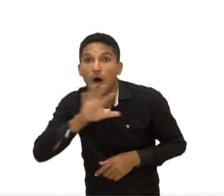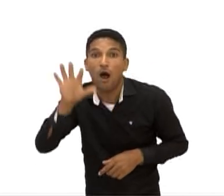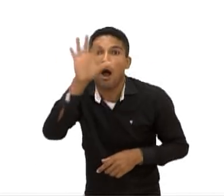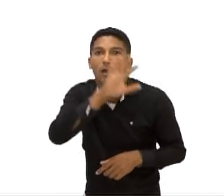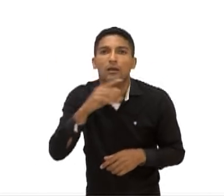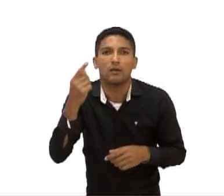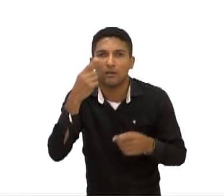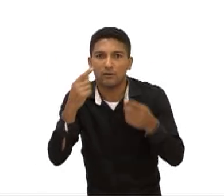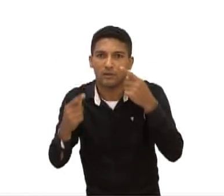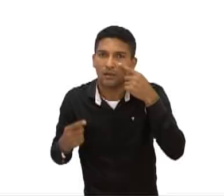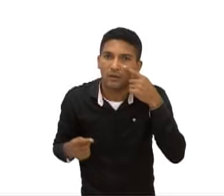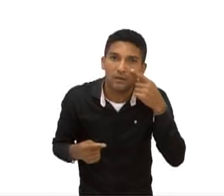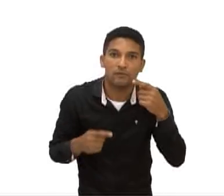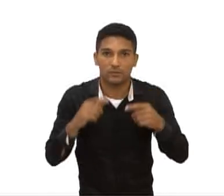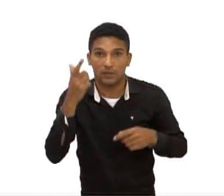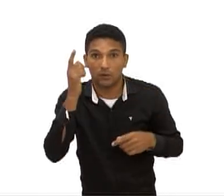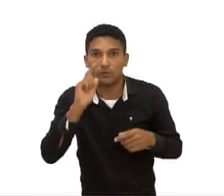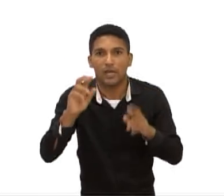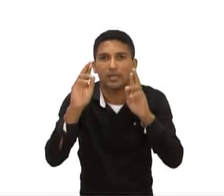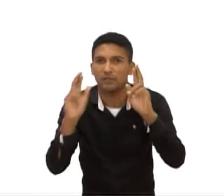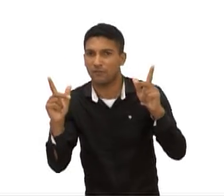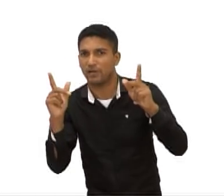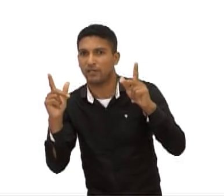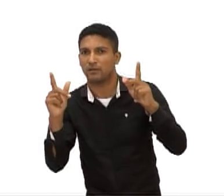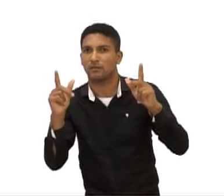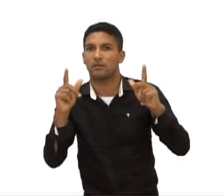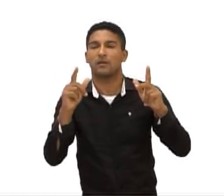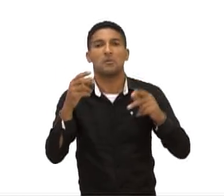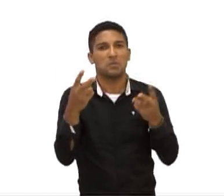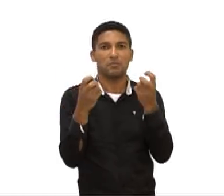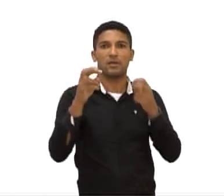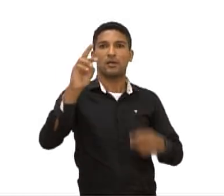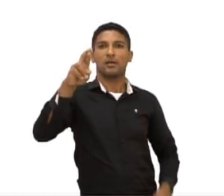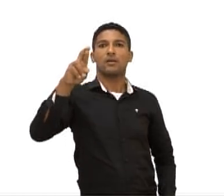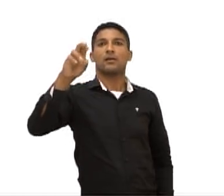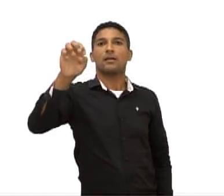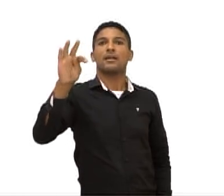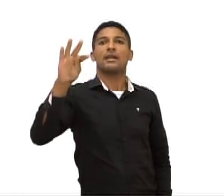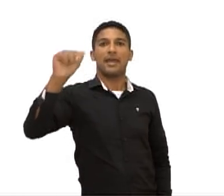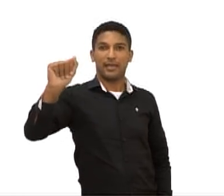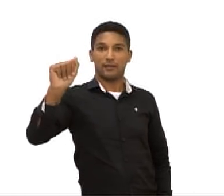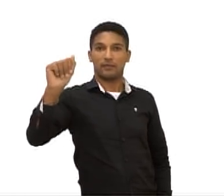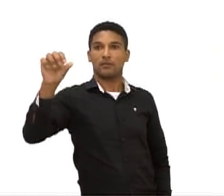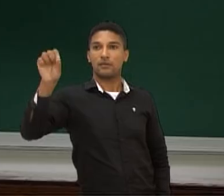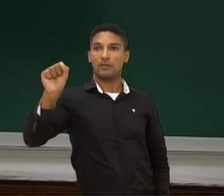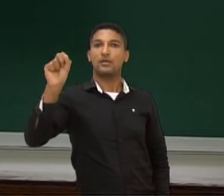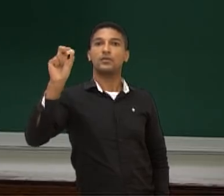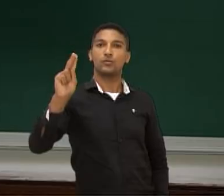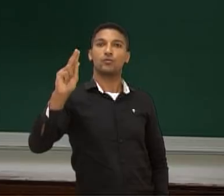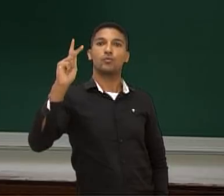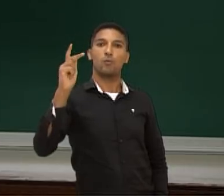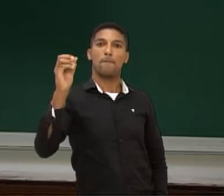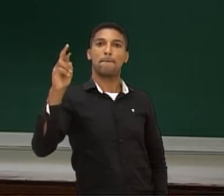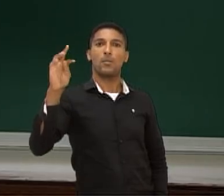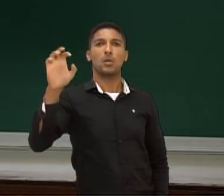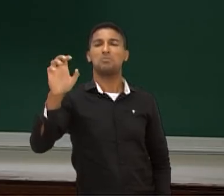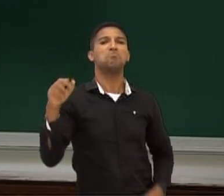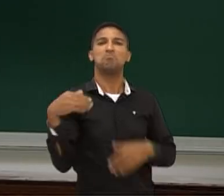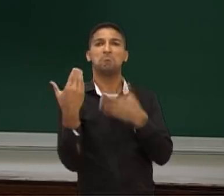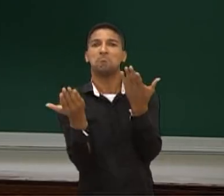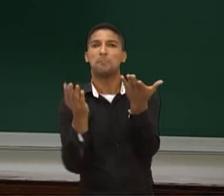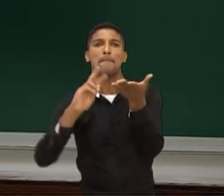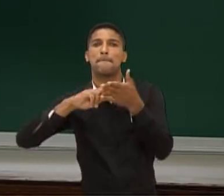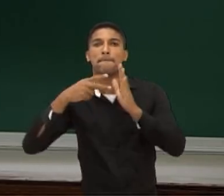de suporte, que são traçadas. Quais são essas retas? Observem em casa. Eu tenho aqui